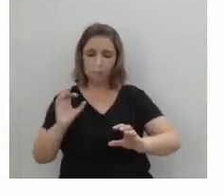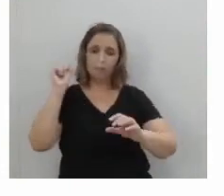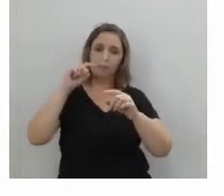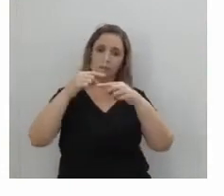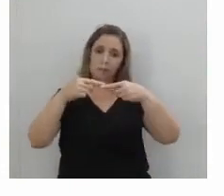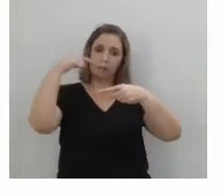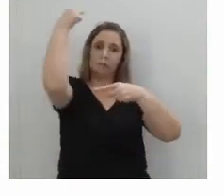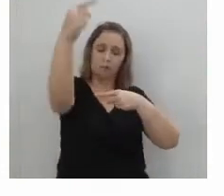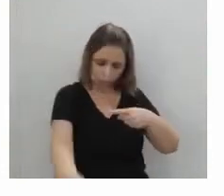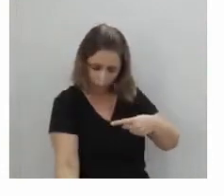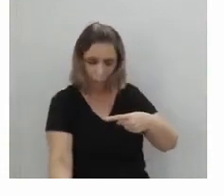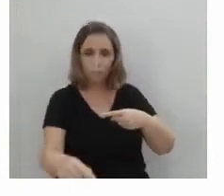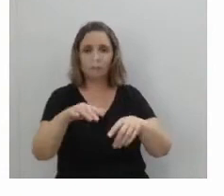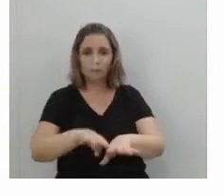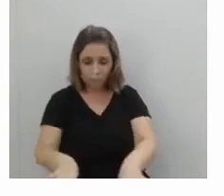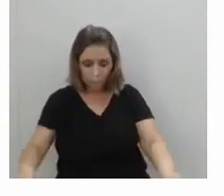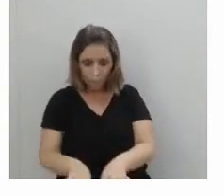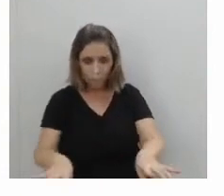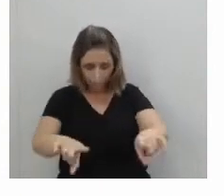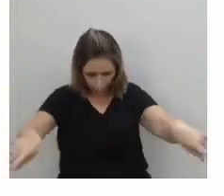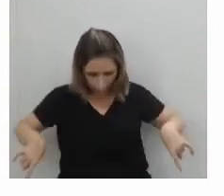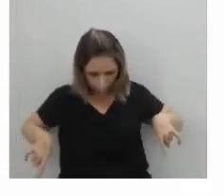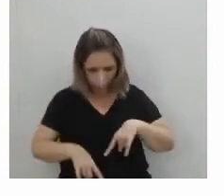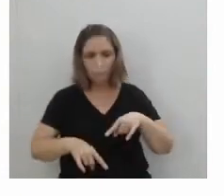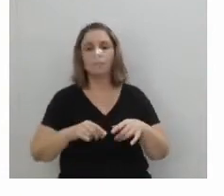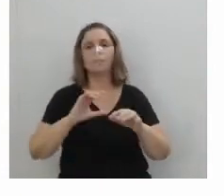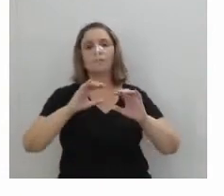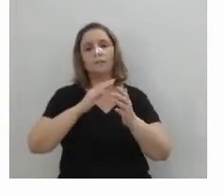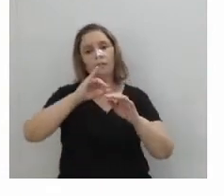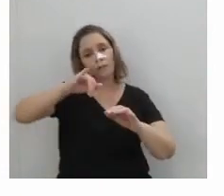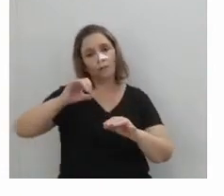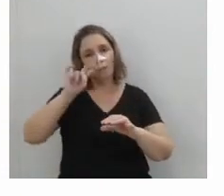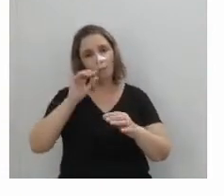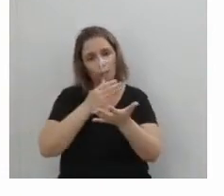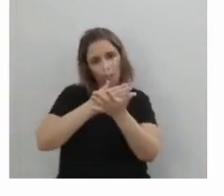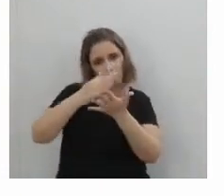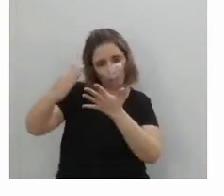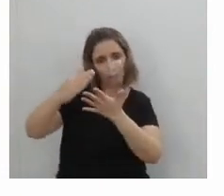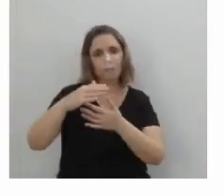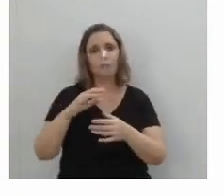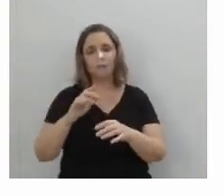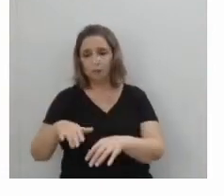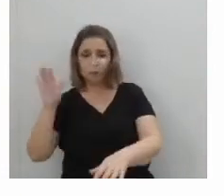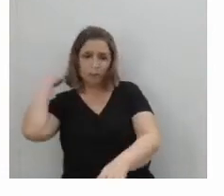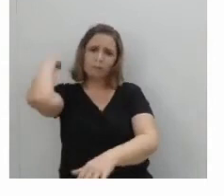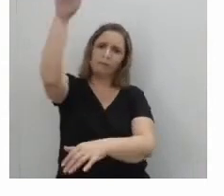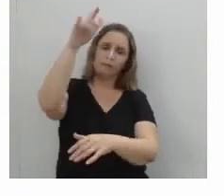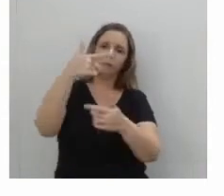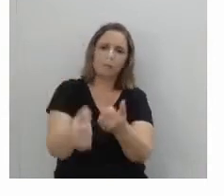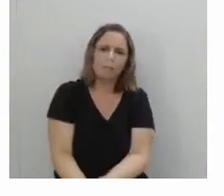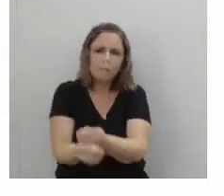equipe oposta, dentro da área demarcada. O jogo começa quando uma equipe saca a bola e o